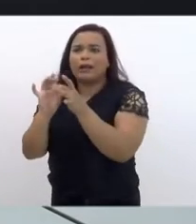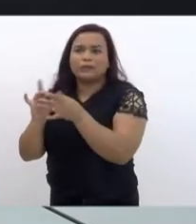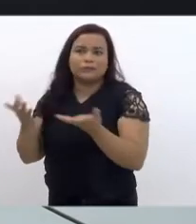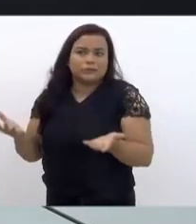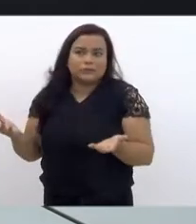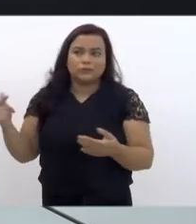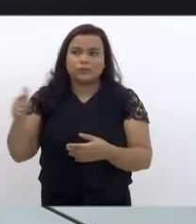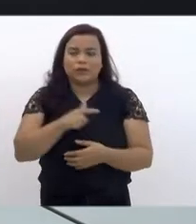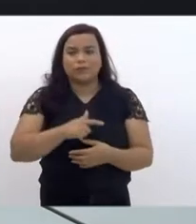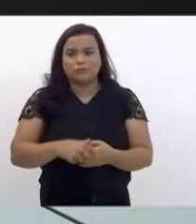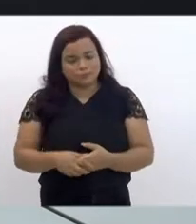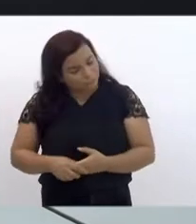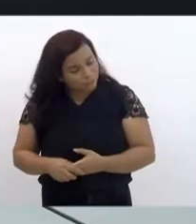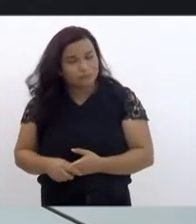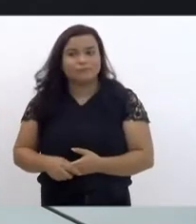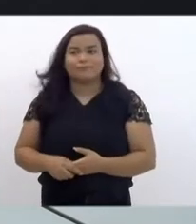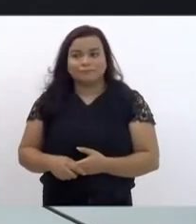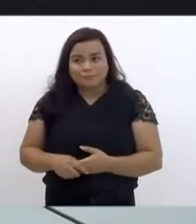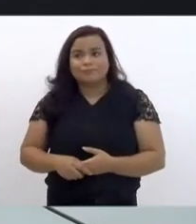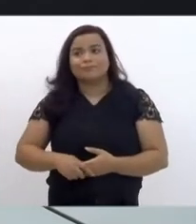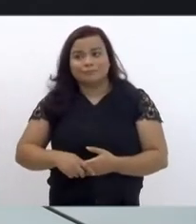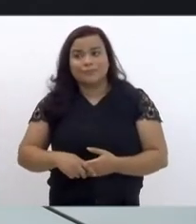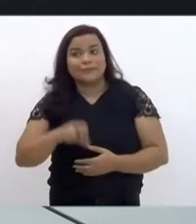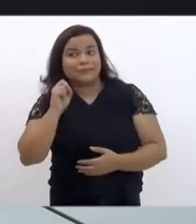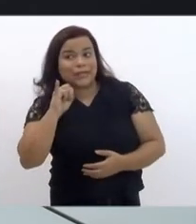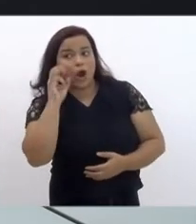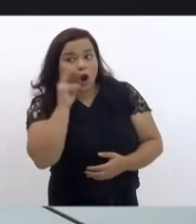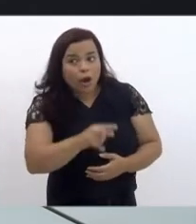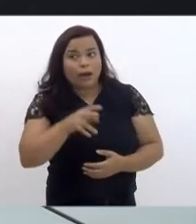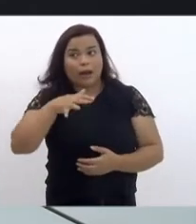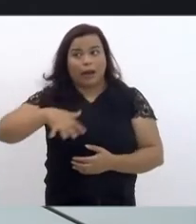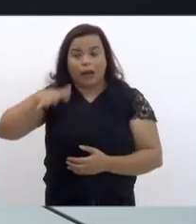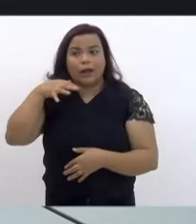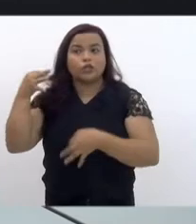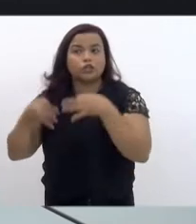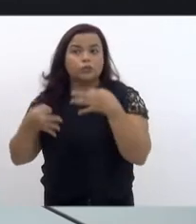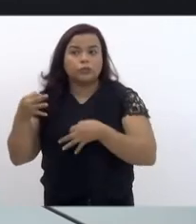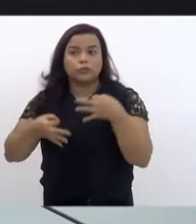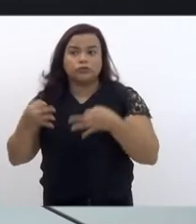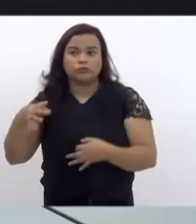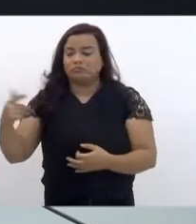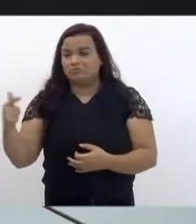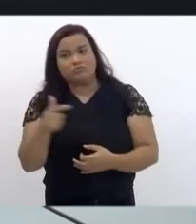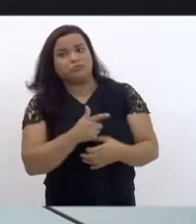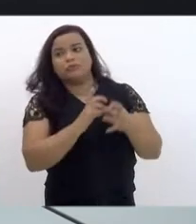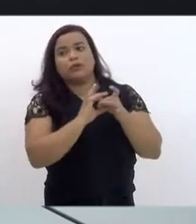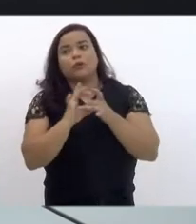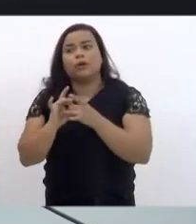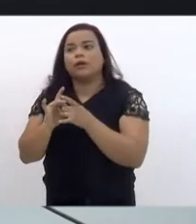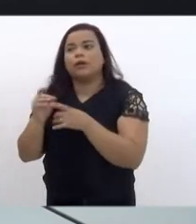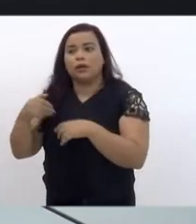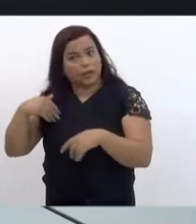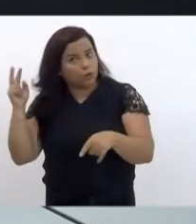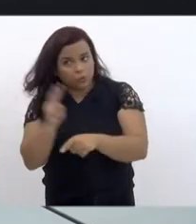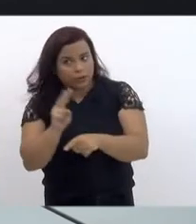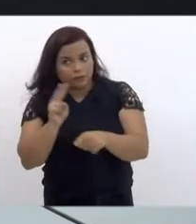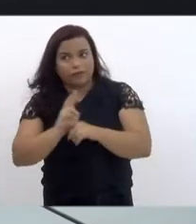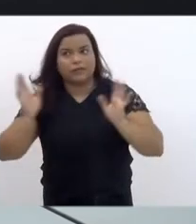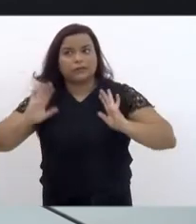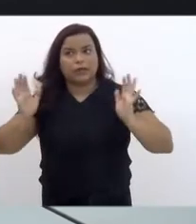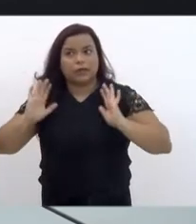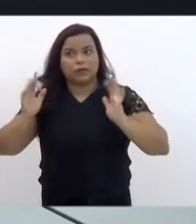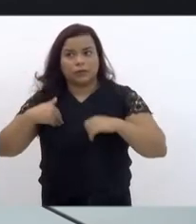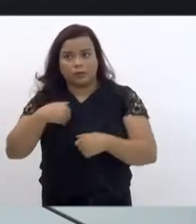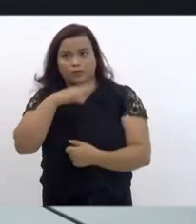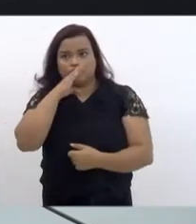coerência. É nem Todes, nem Todes. Do ponto de vista jurídico. É todas. Eu não tô, olha aqui, eu não estou fazendo defesa nesse tema. Não, eu só